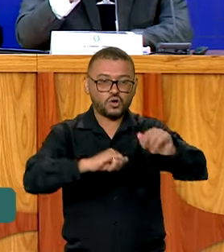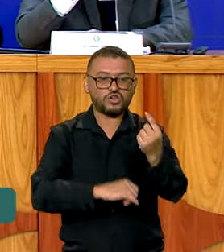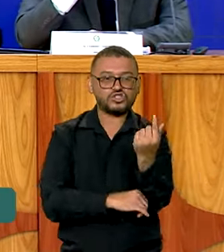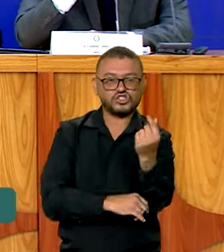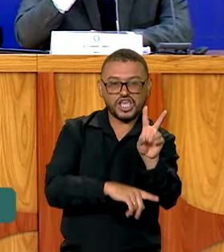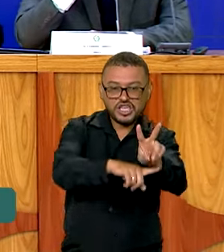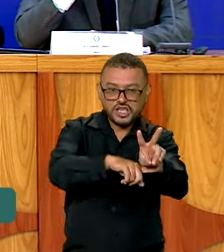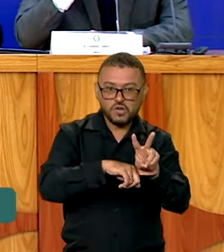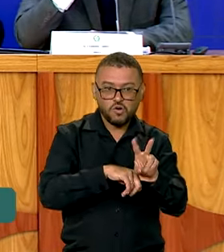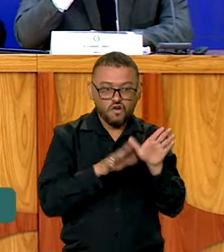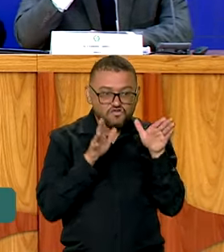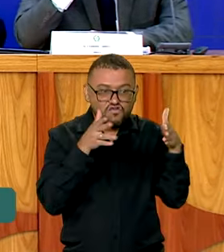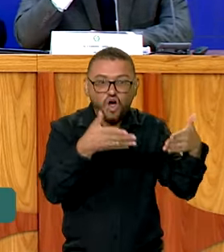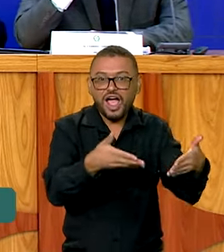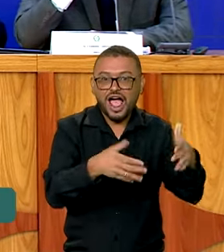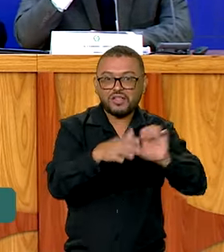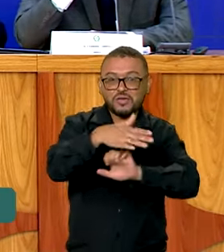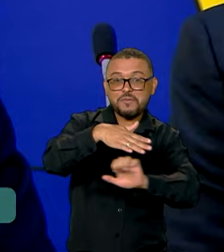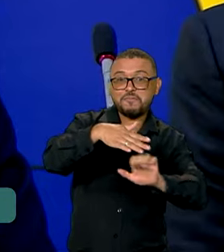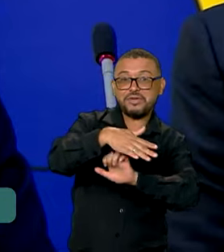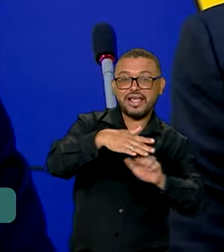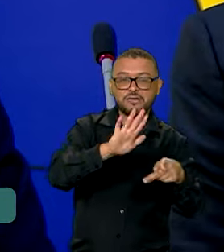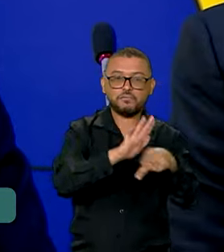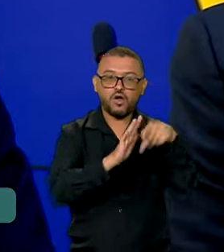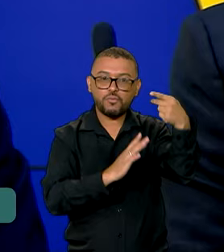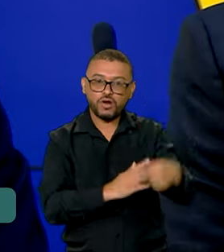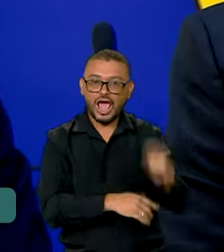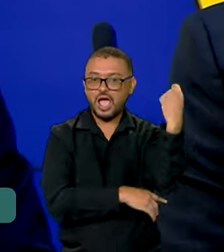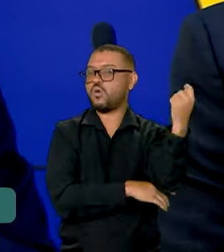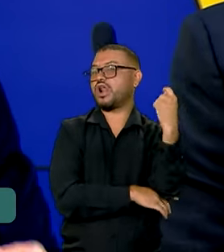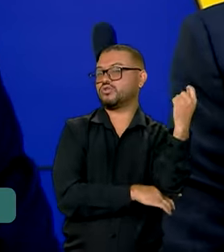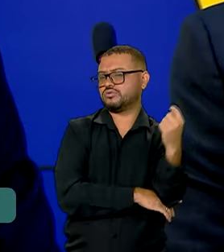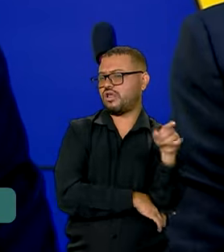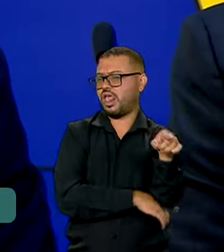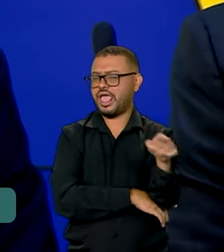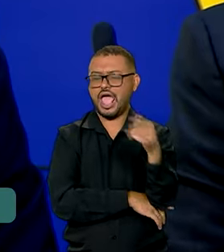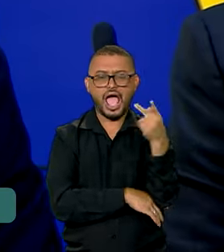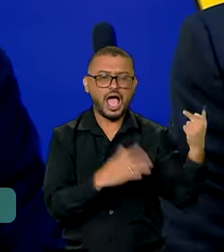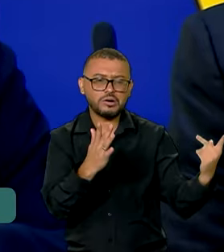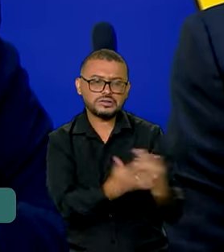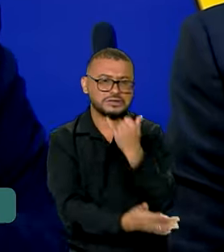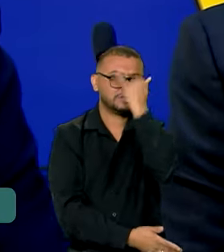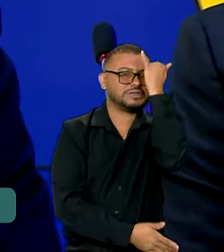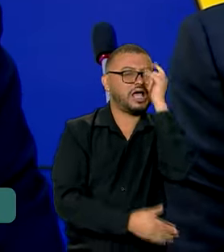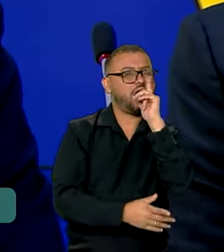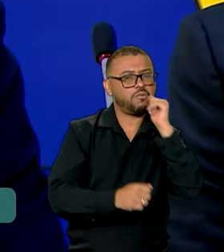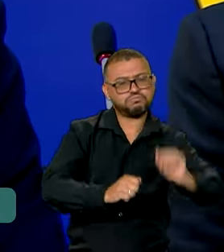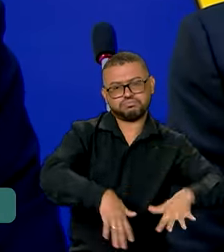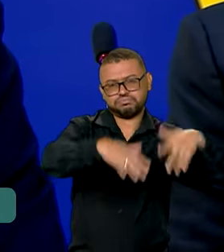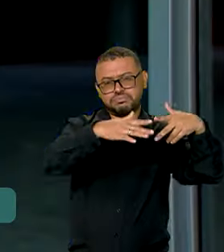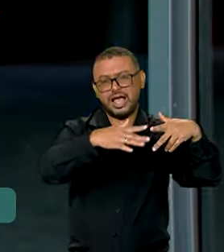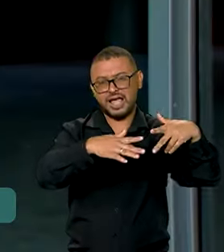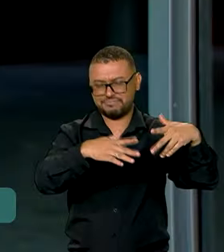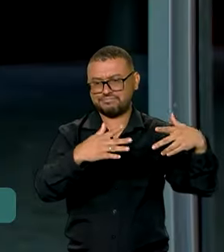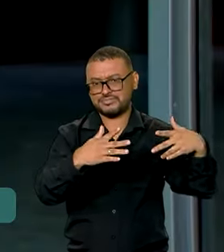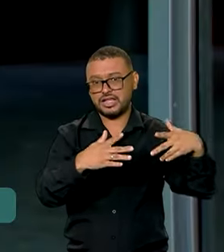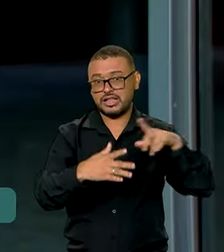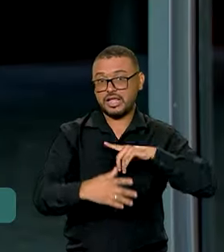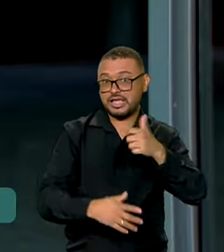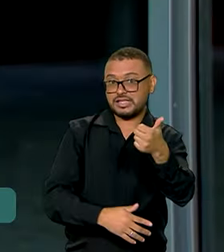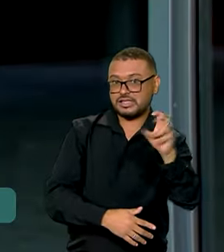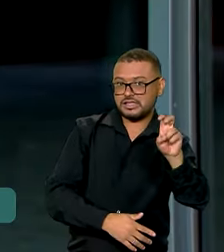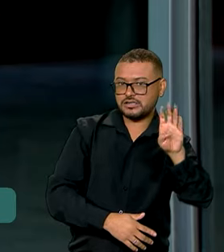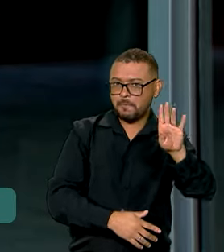crédito específica para empresas que operam em municípios gaúchos, onde foi decretada calamidade pública. Serão